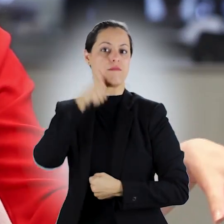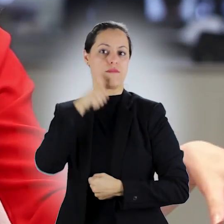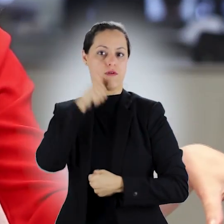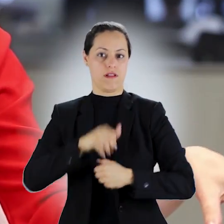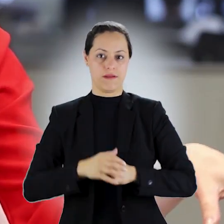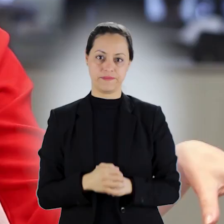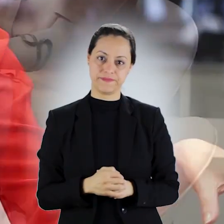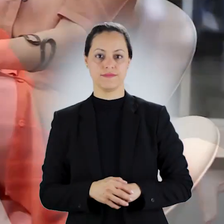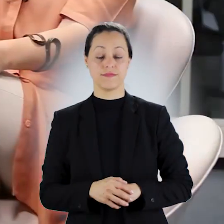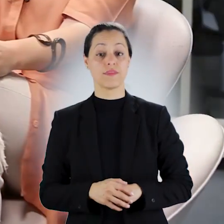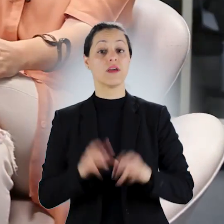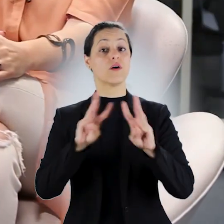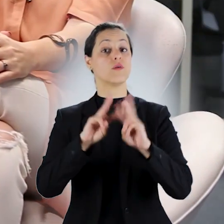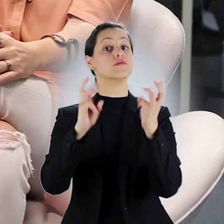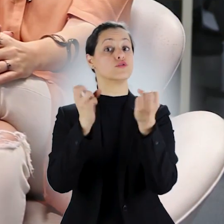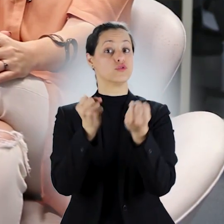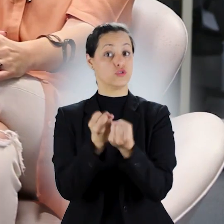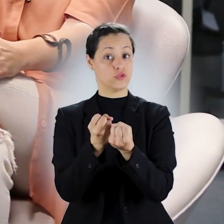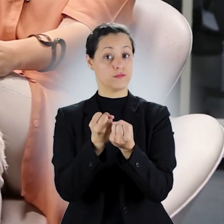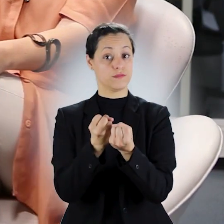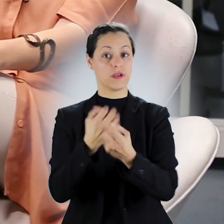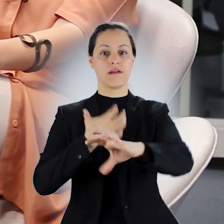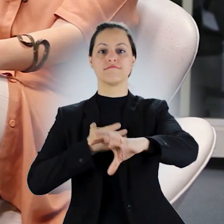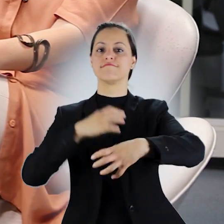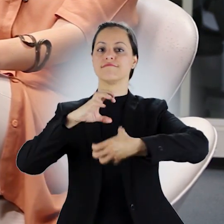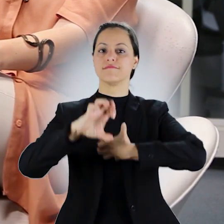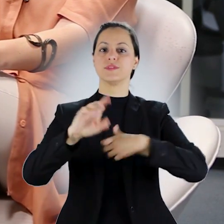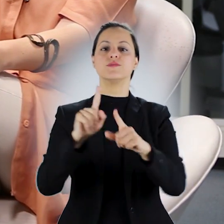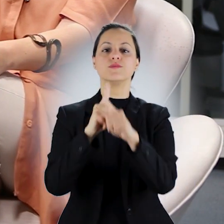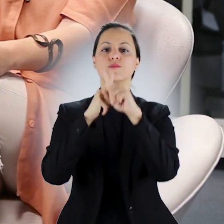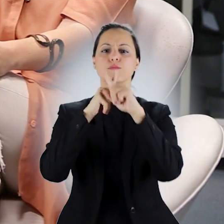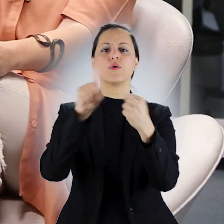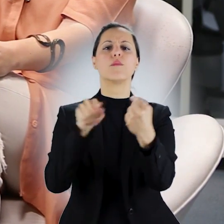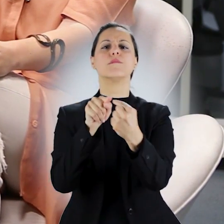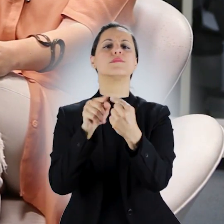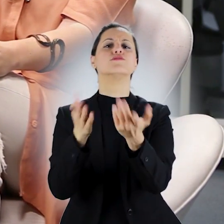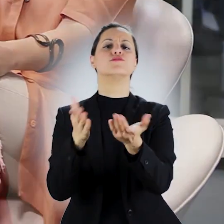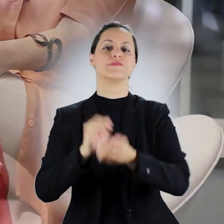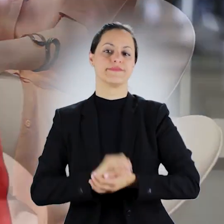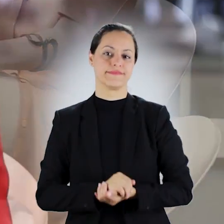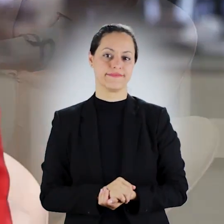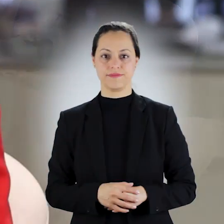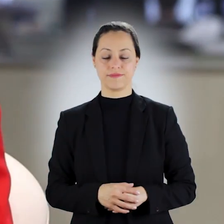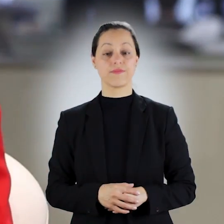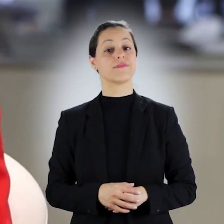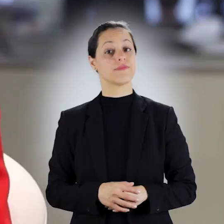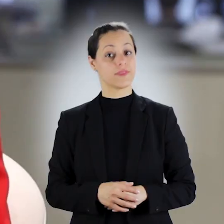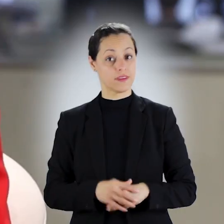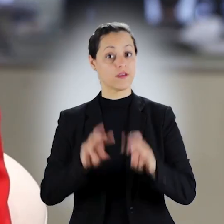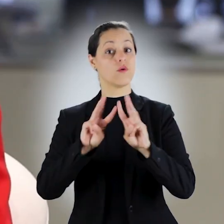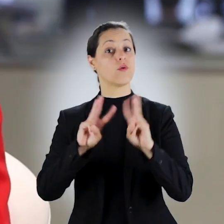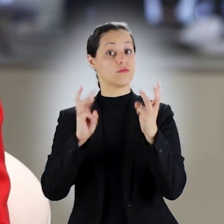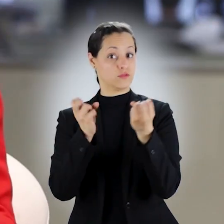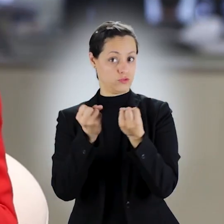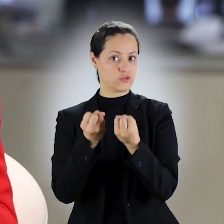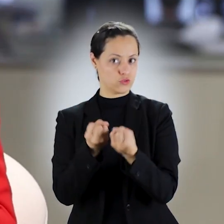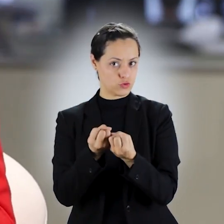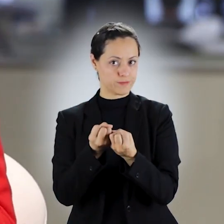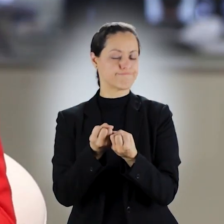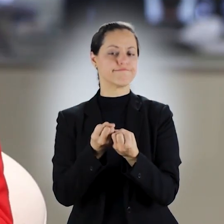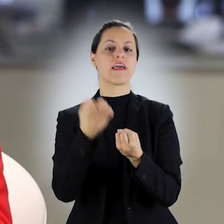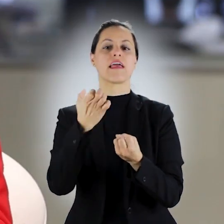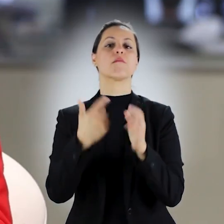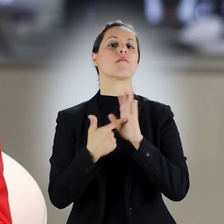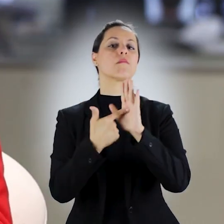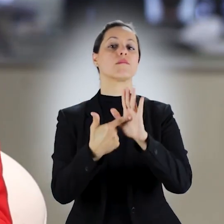fazer viagem de carro. E qual o seu objetivo final com o workshop Empatia do Silêncio? Olha, Fabi e Sofia, a gente quer